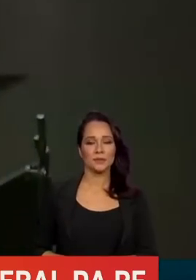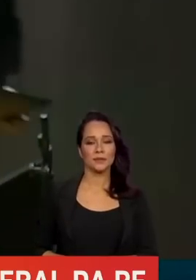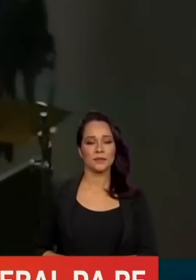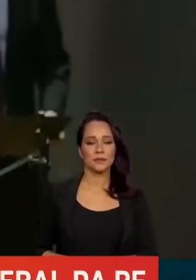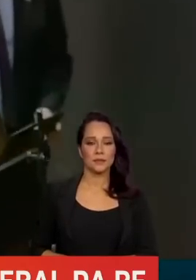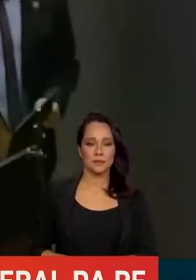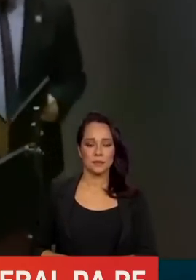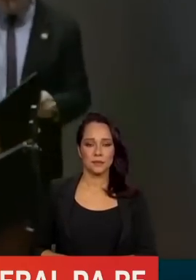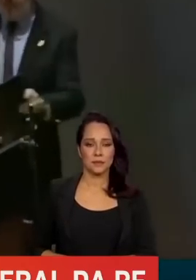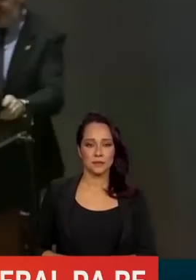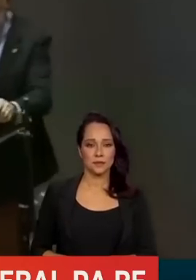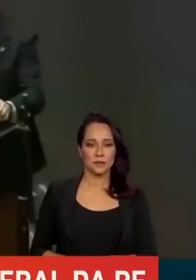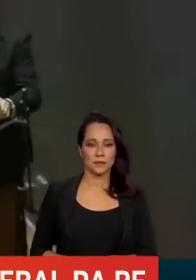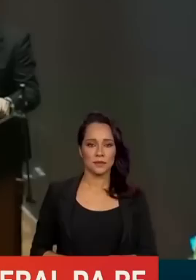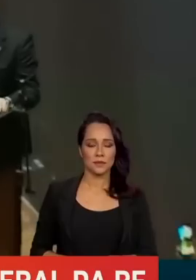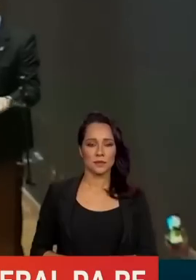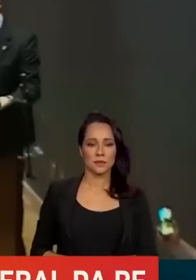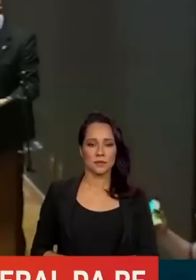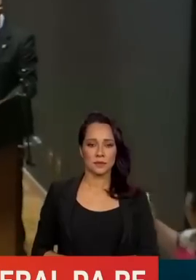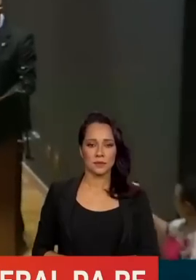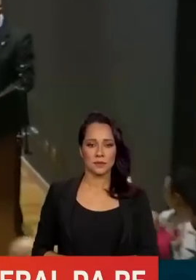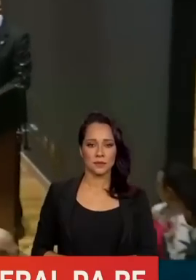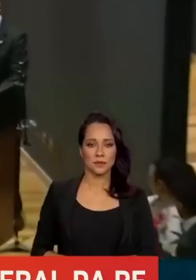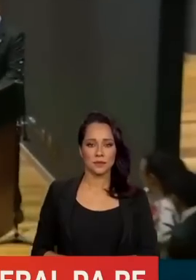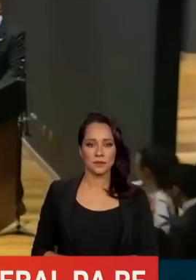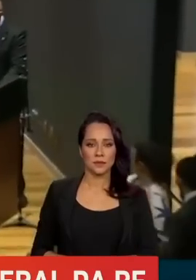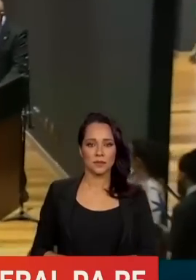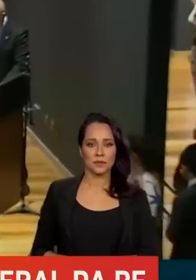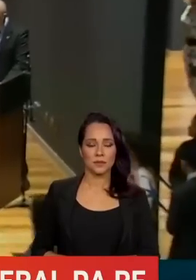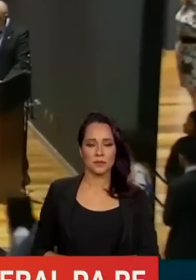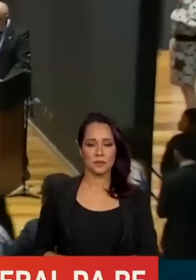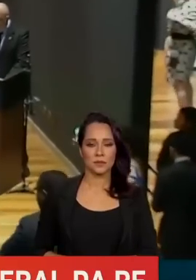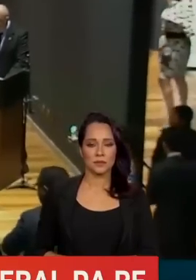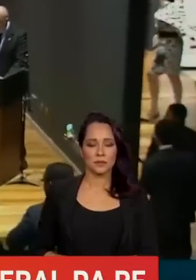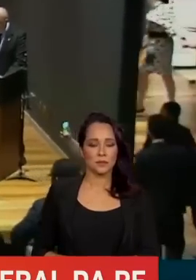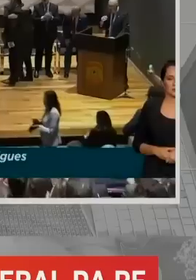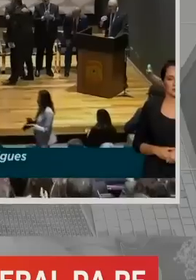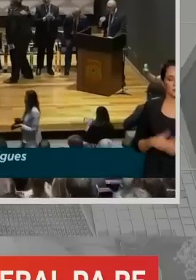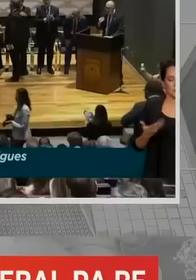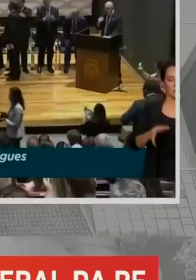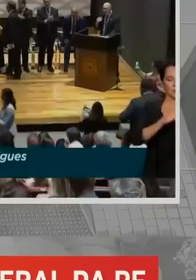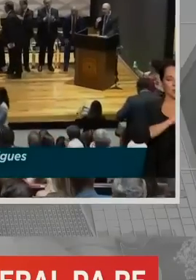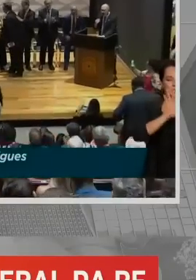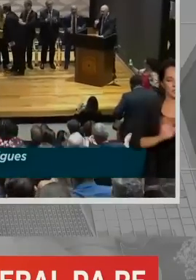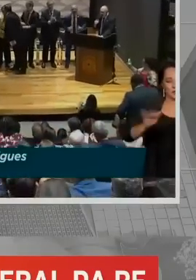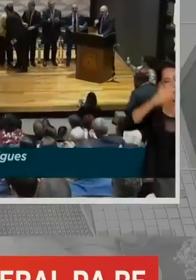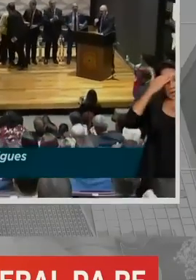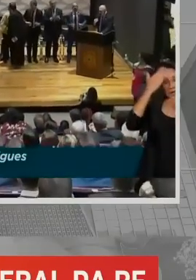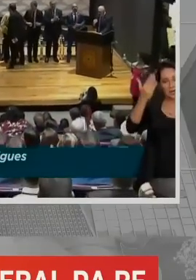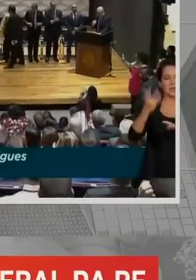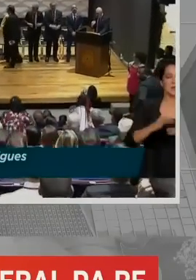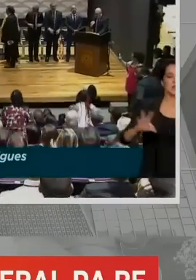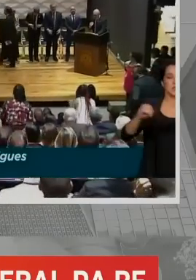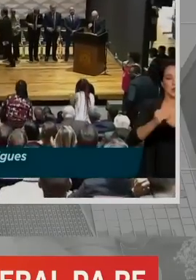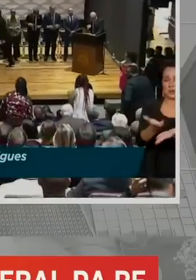muito bem nós ouvimos agora o discurso de Flávio Dino Ministro da Justiça dentro da posse do